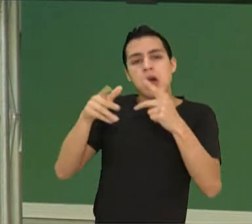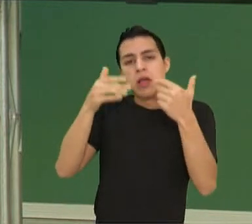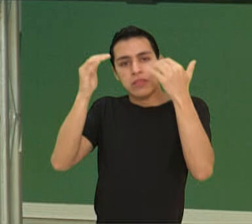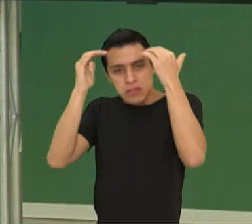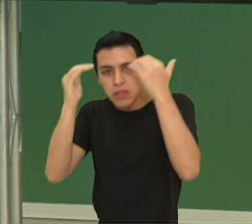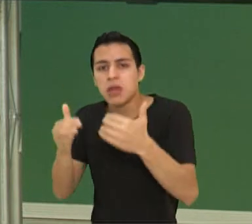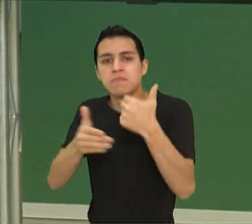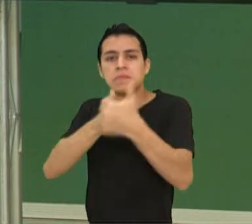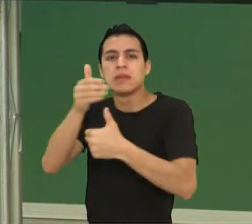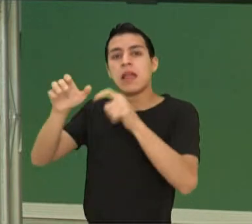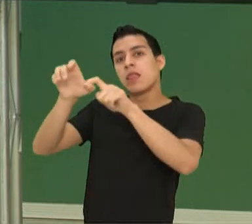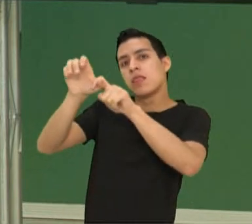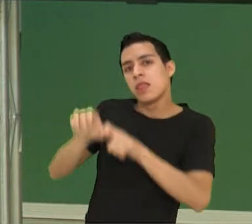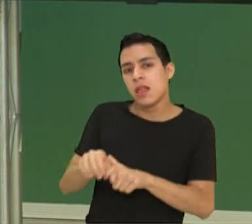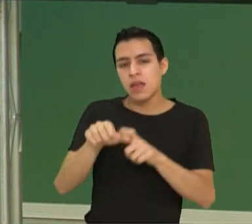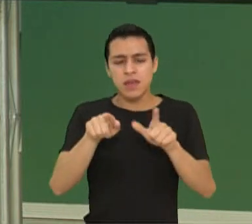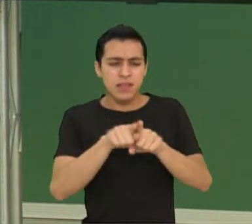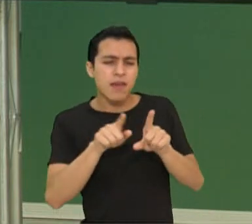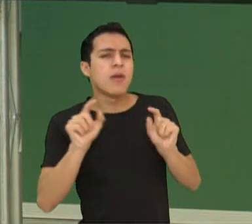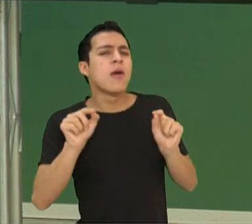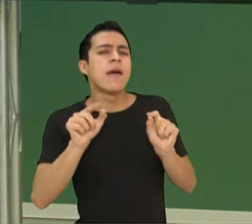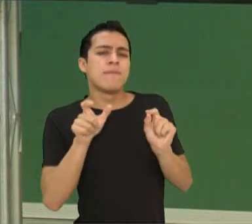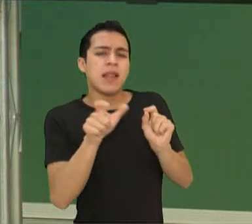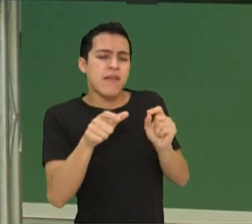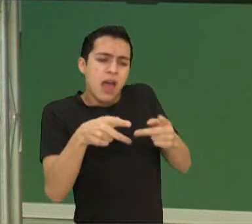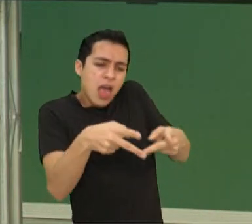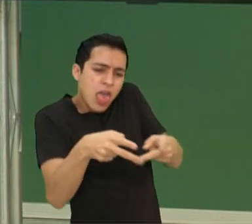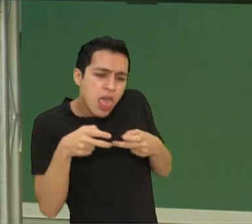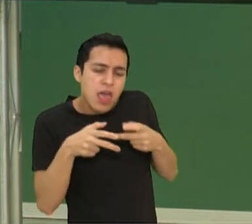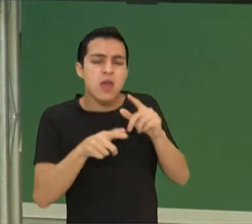exploração, ele diz que